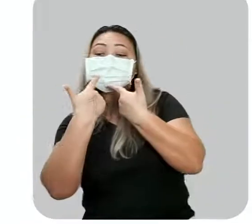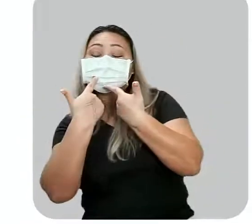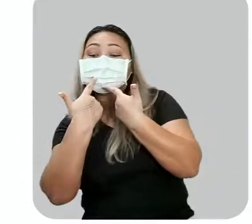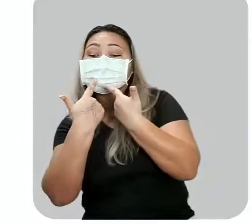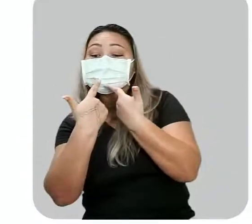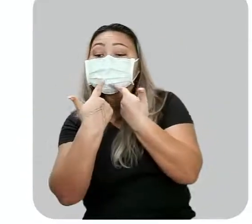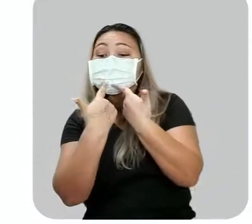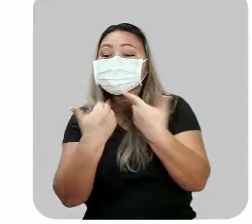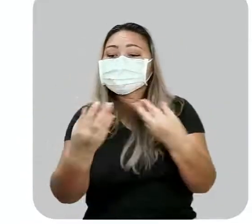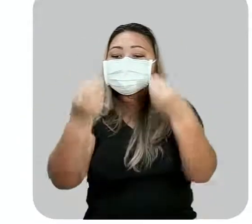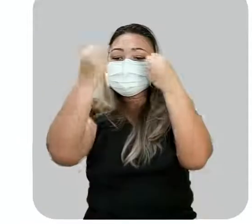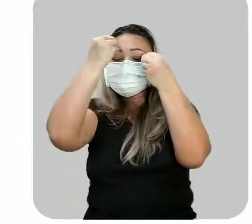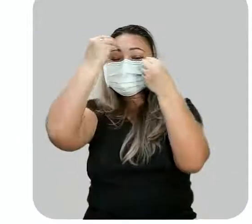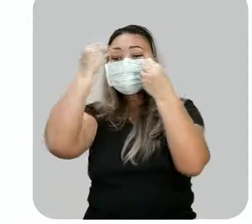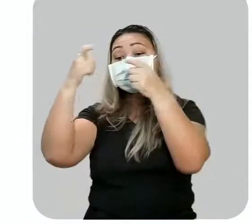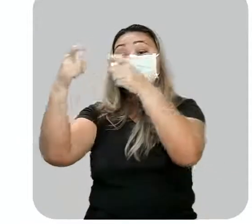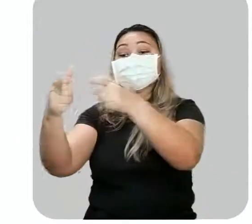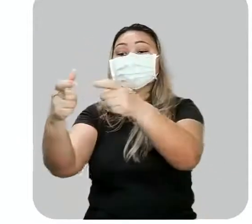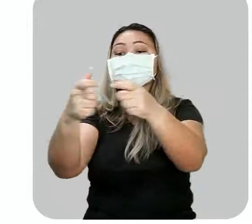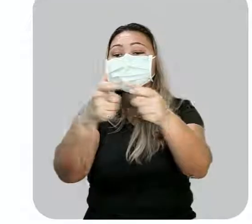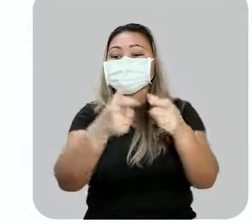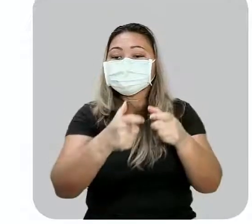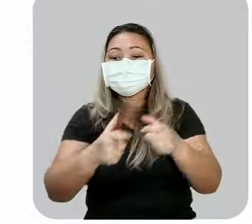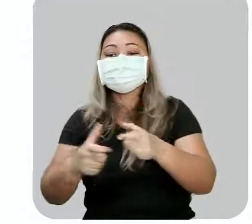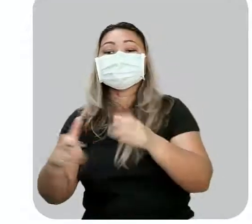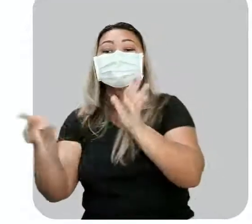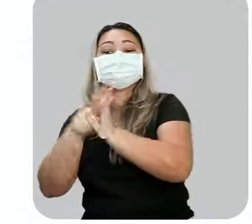linguagem coloquial,